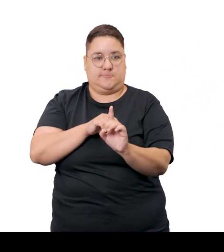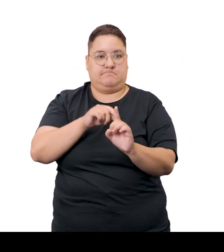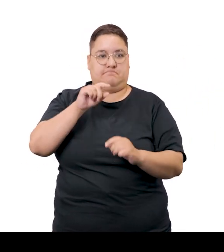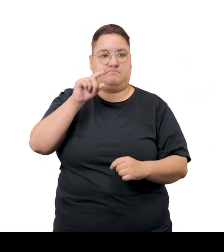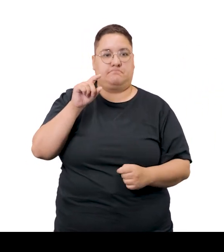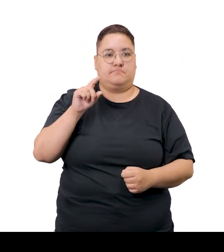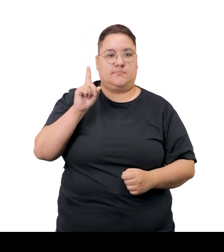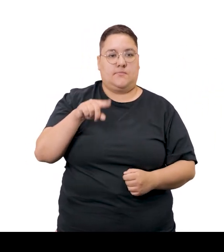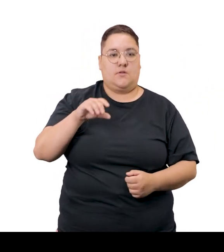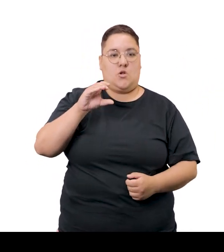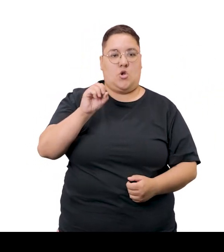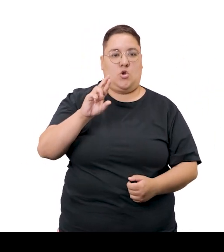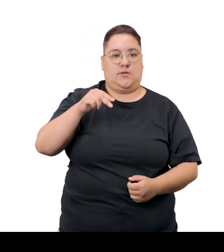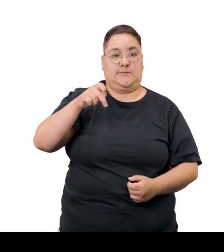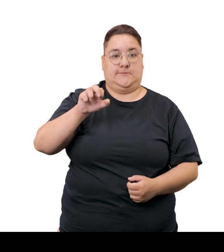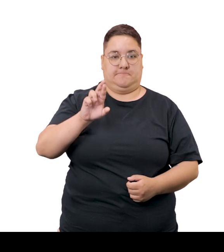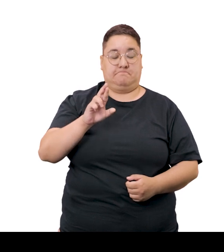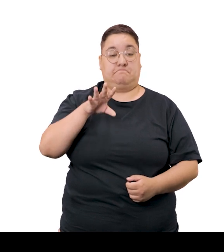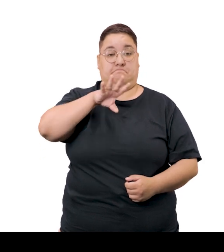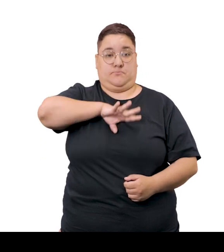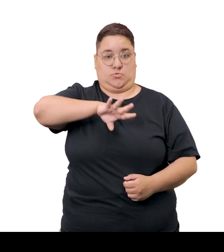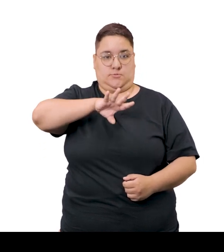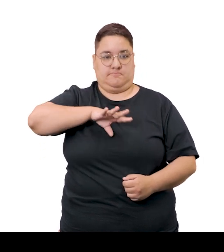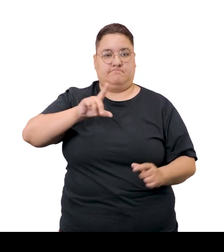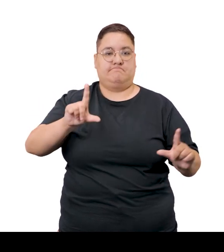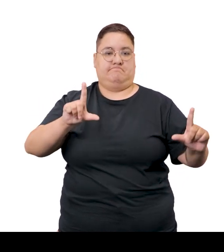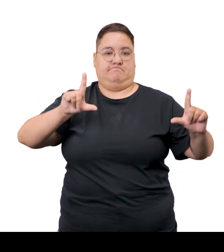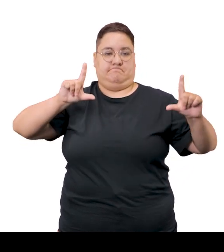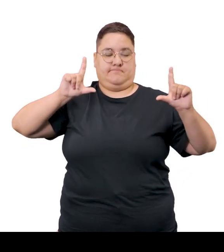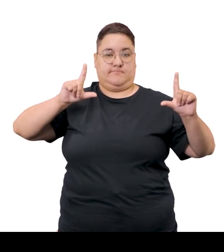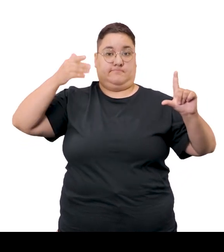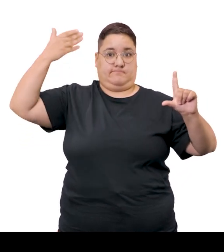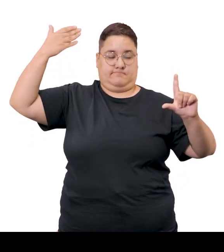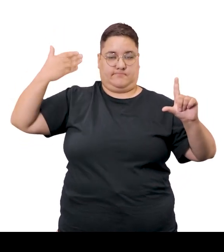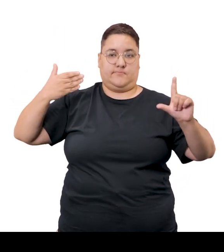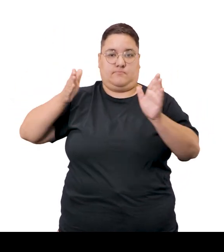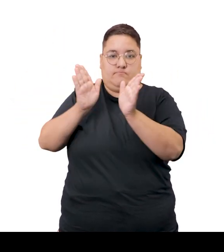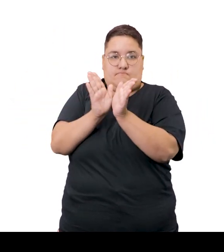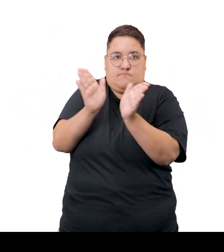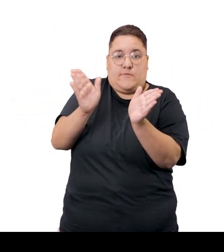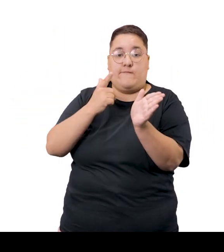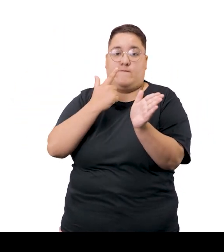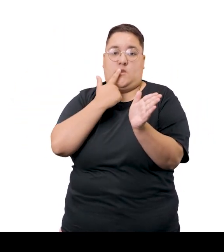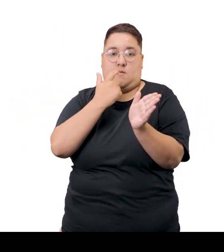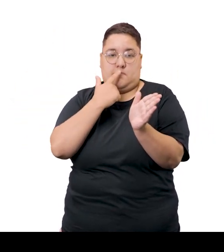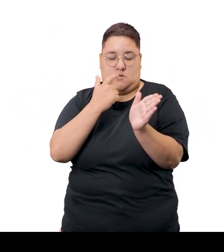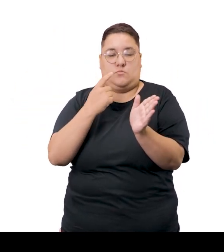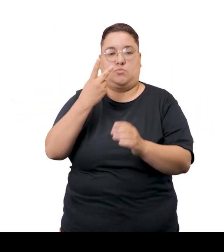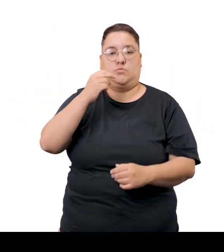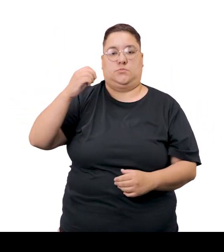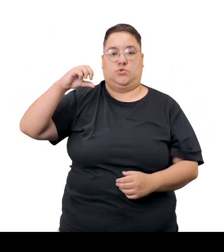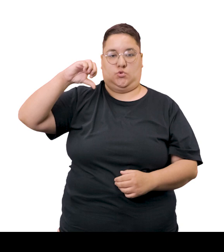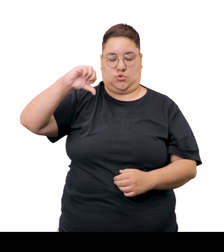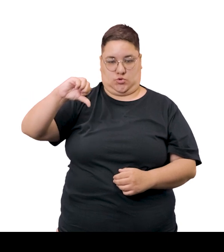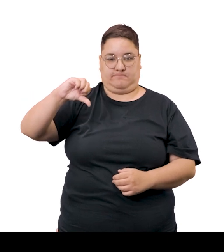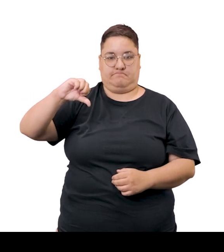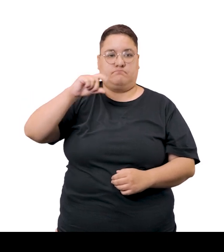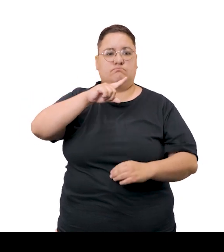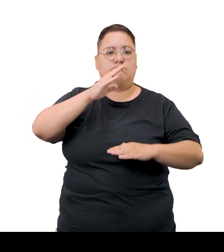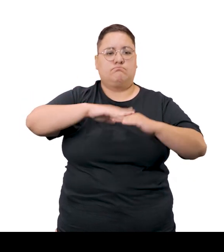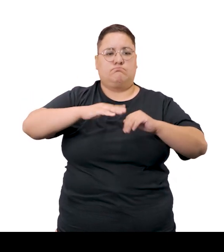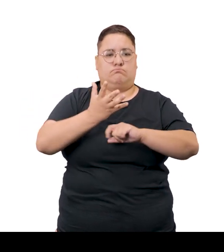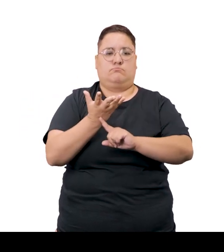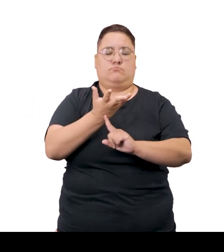Corner, em português, Autorretrato Canto Vermelho, de 2009, onde a artista capturou a